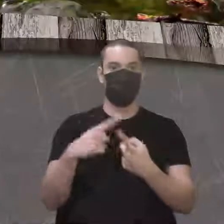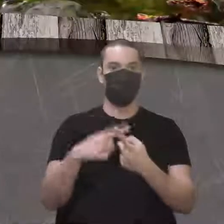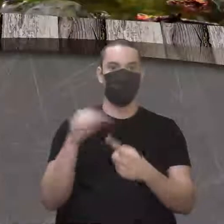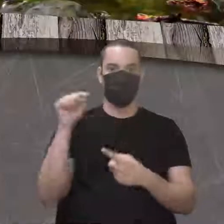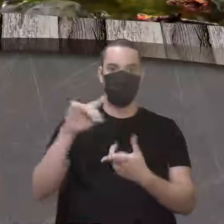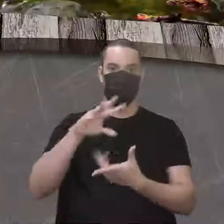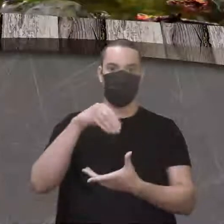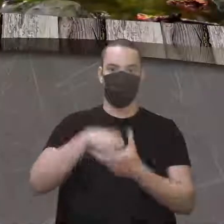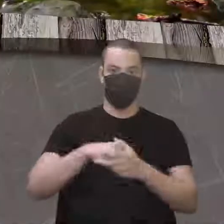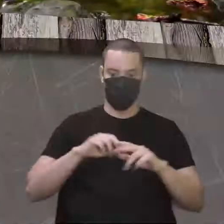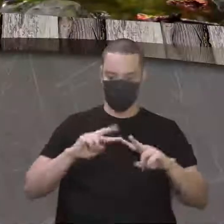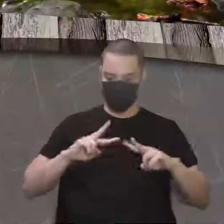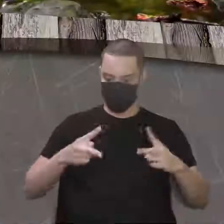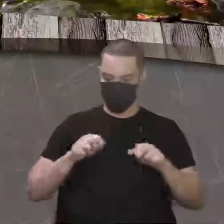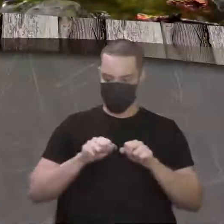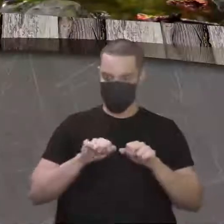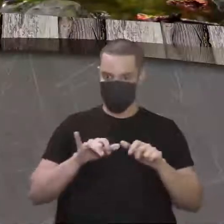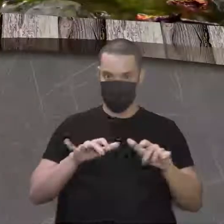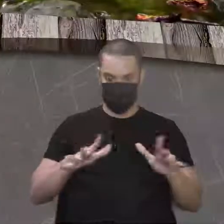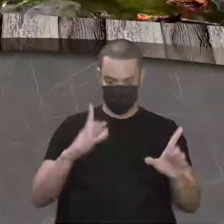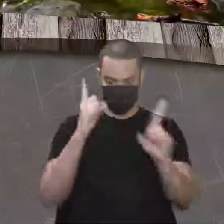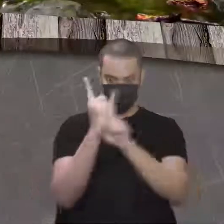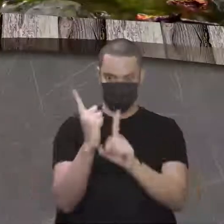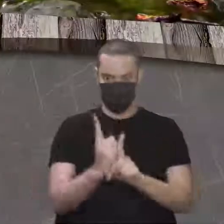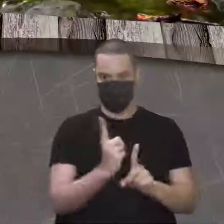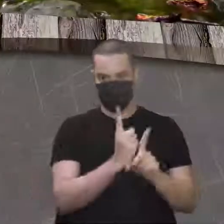nessa transferência, quando eles